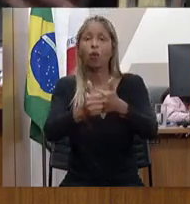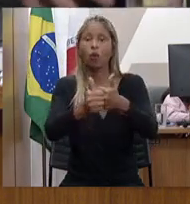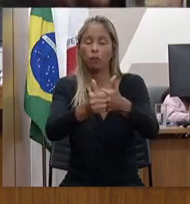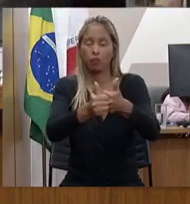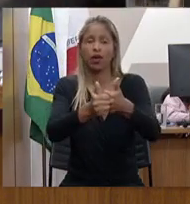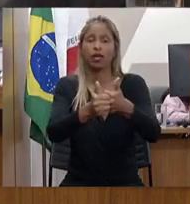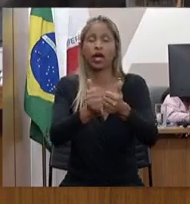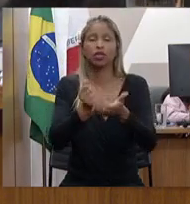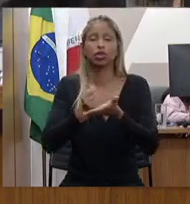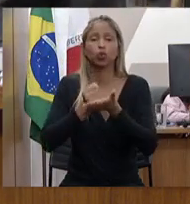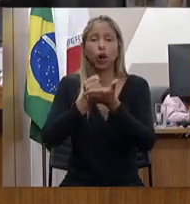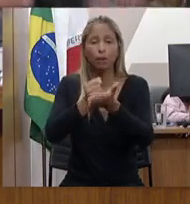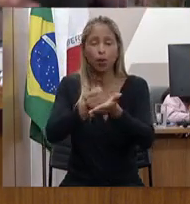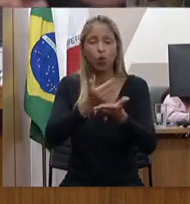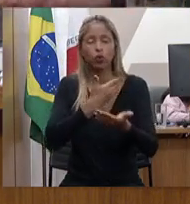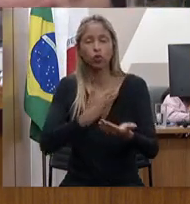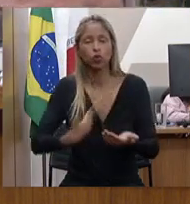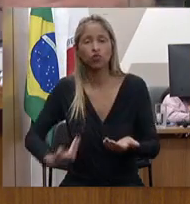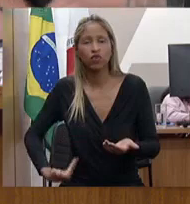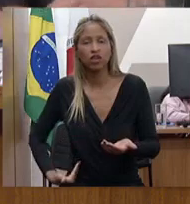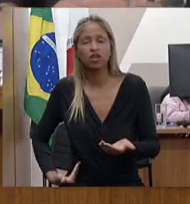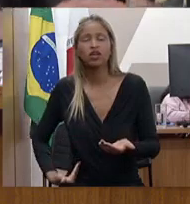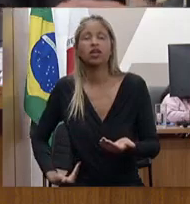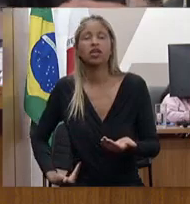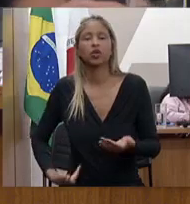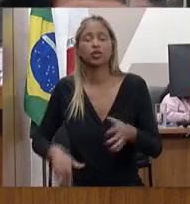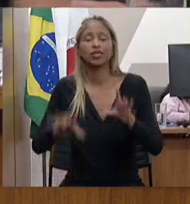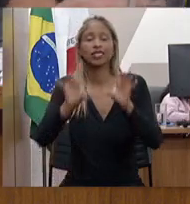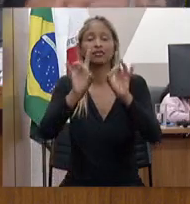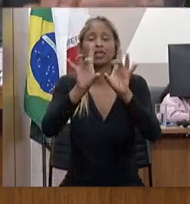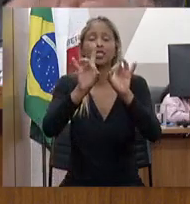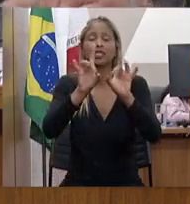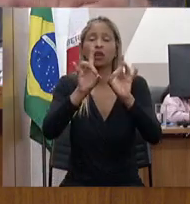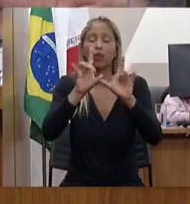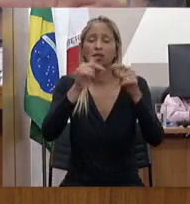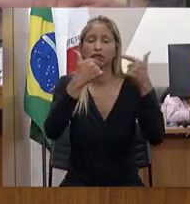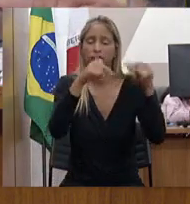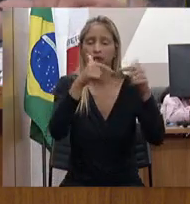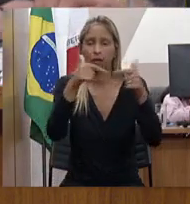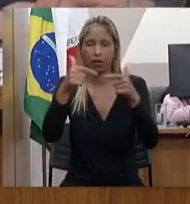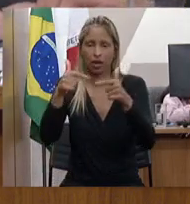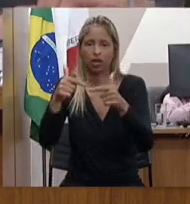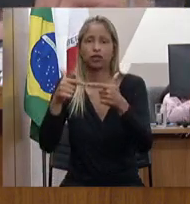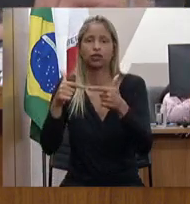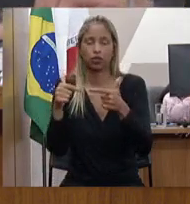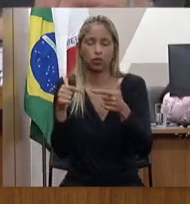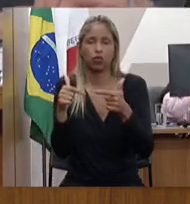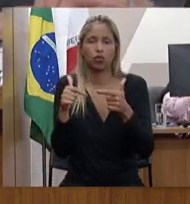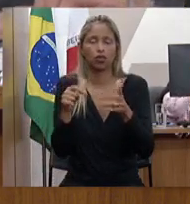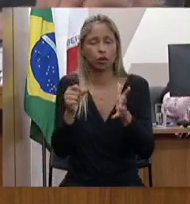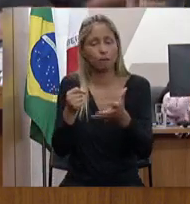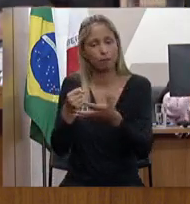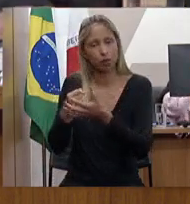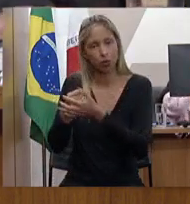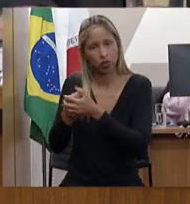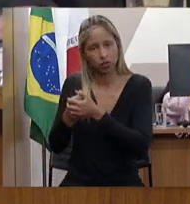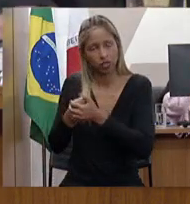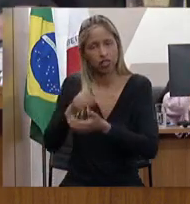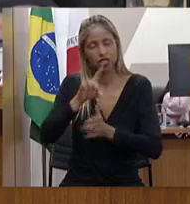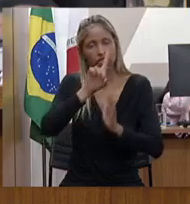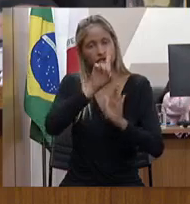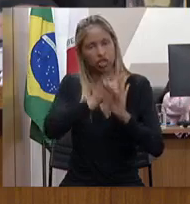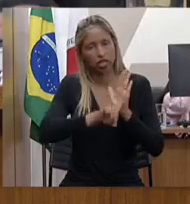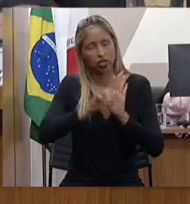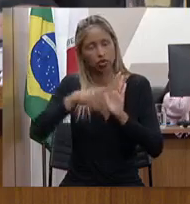um apoio público e especialmente né dos Trabalhadores no sentido de proteger o direito